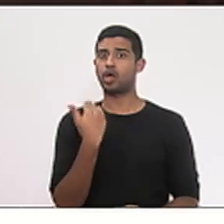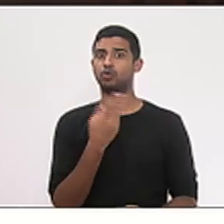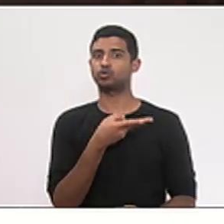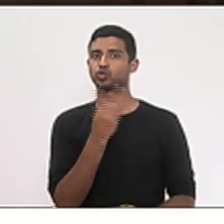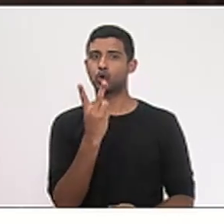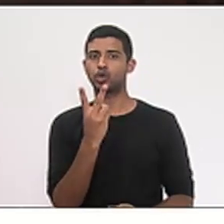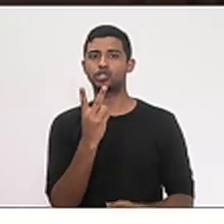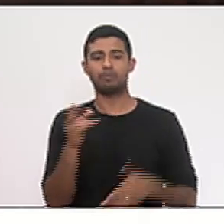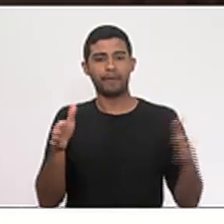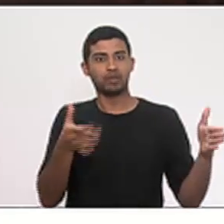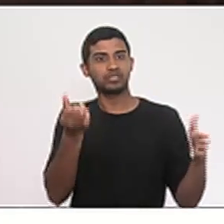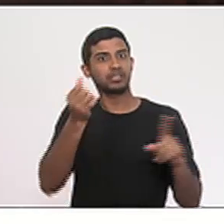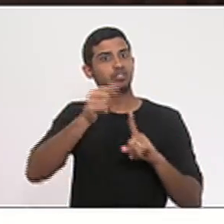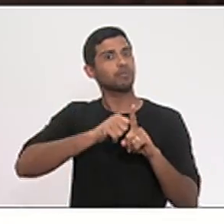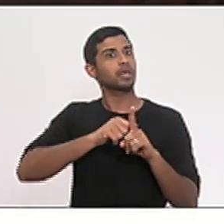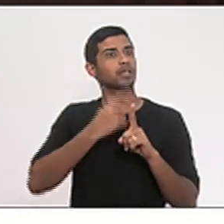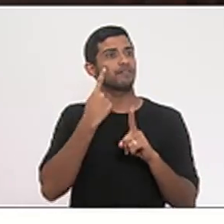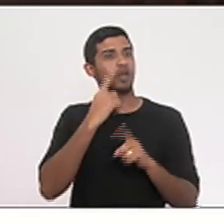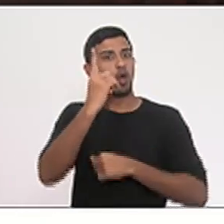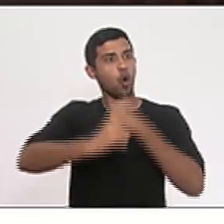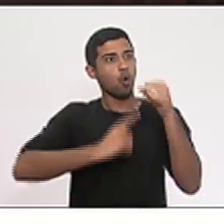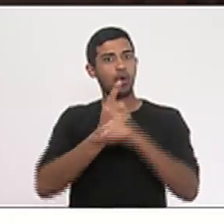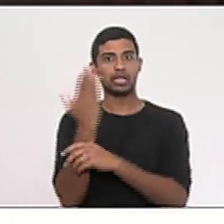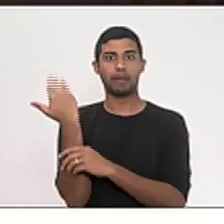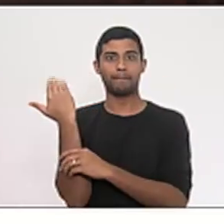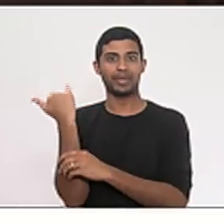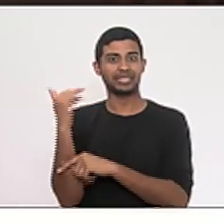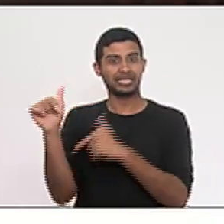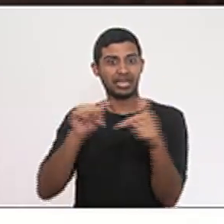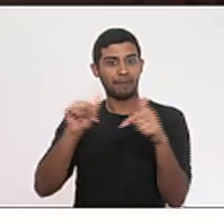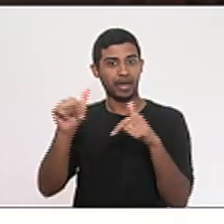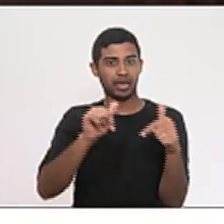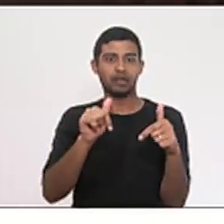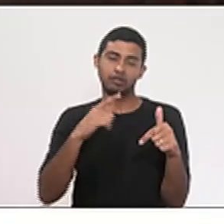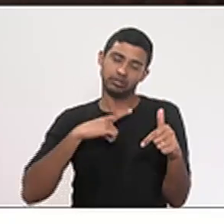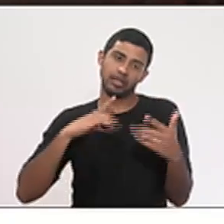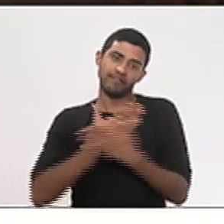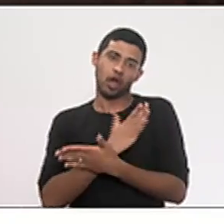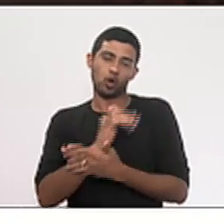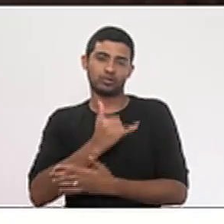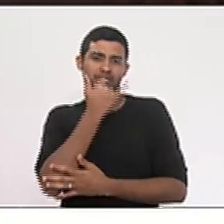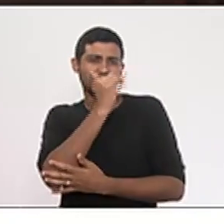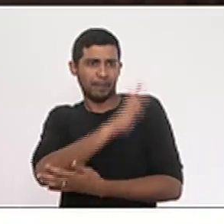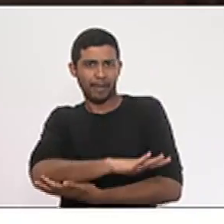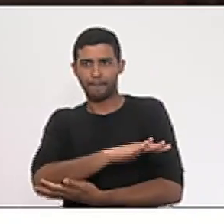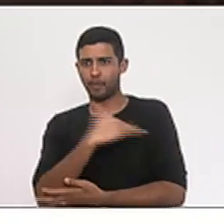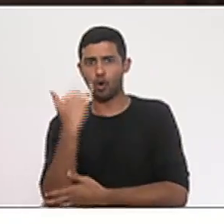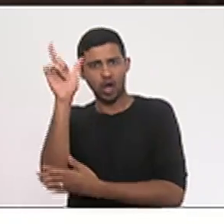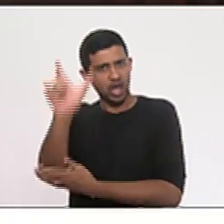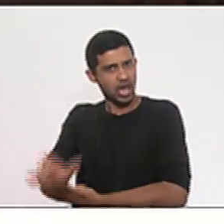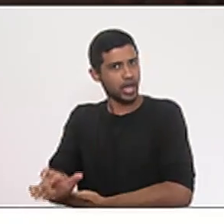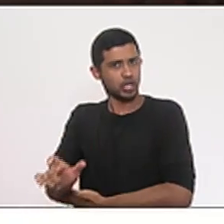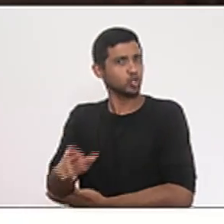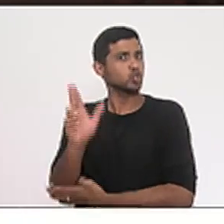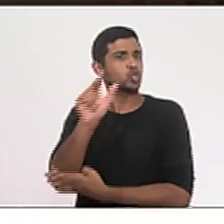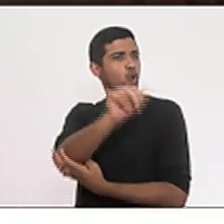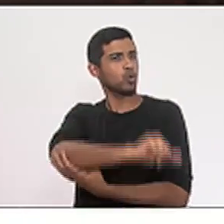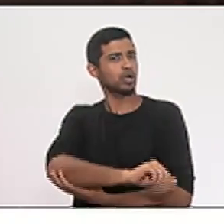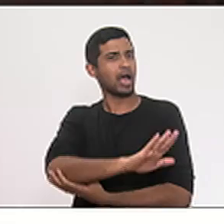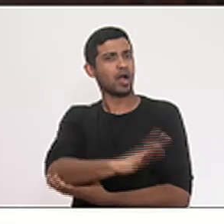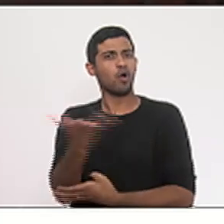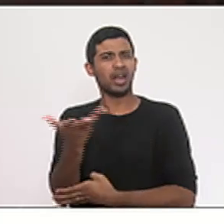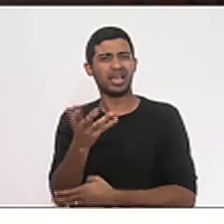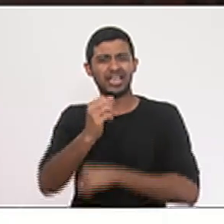6 meses. Em um ano inteiro de trabalho, o ano passado, nós tivemos alguns incidentes de trabalho, mas não tivemos nenhuma vítima fatal. E 2